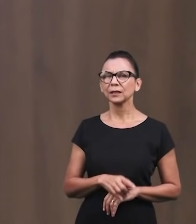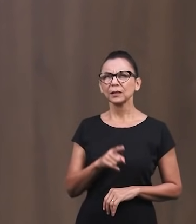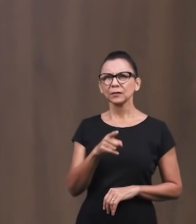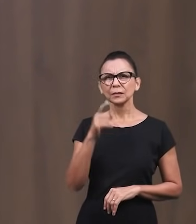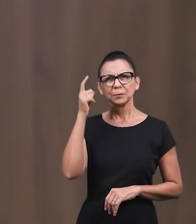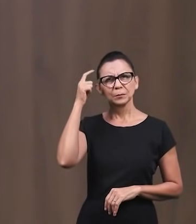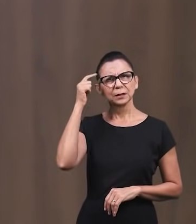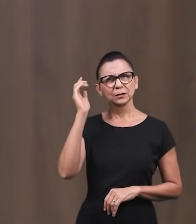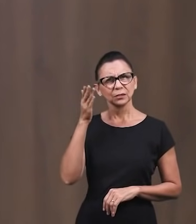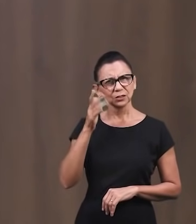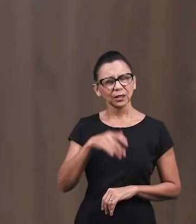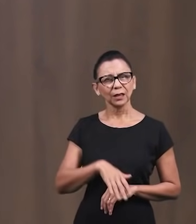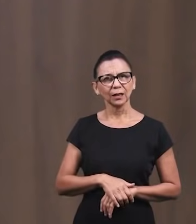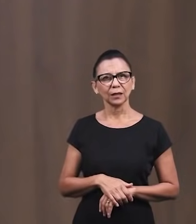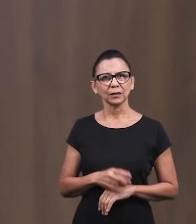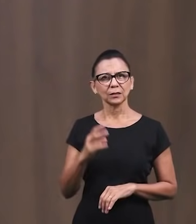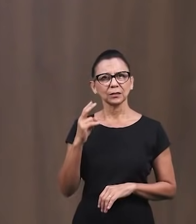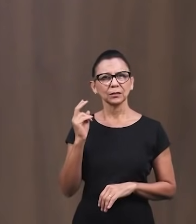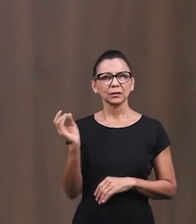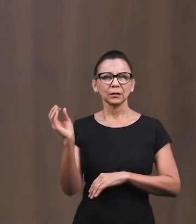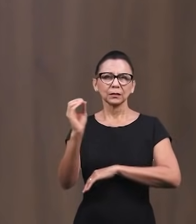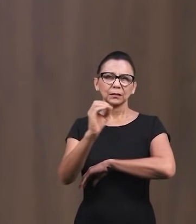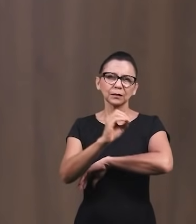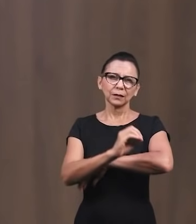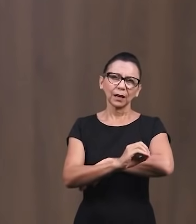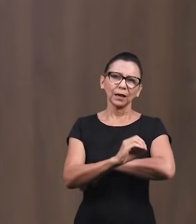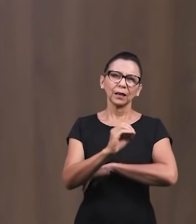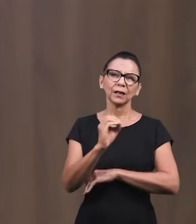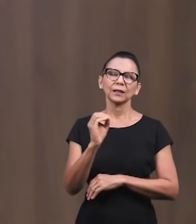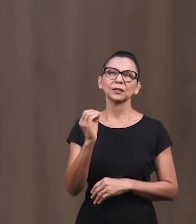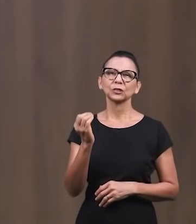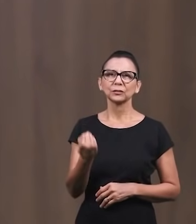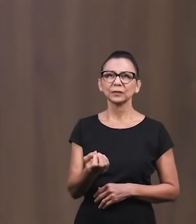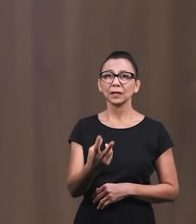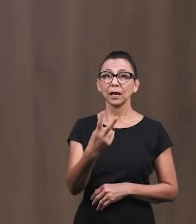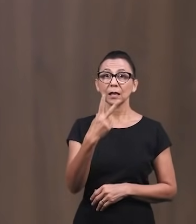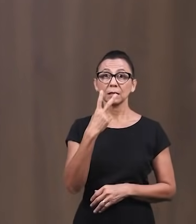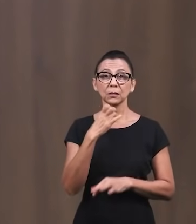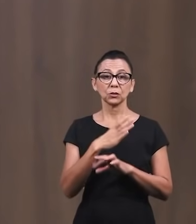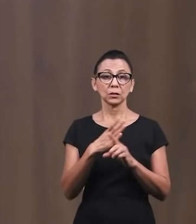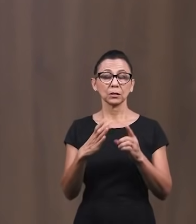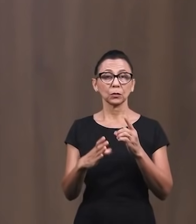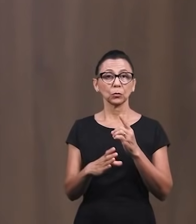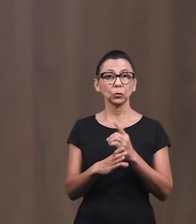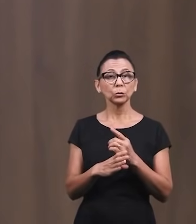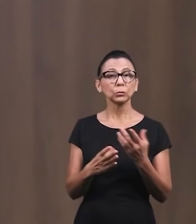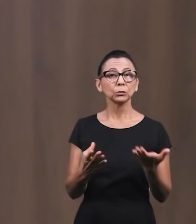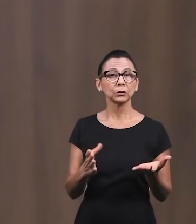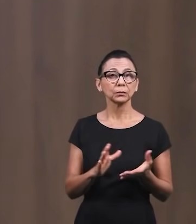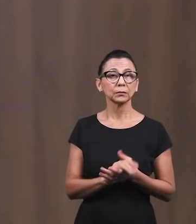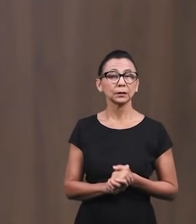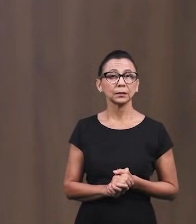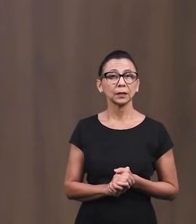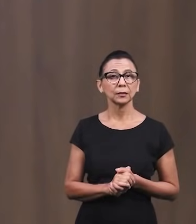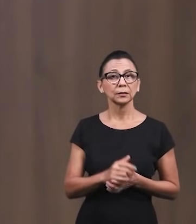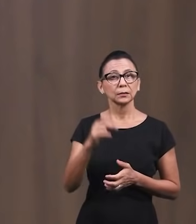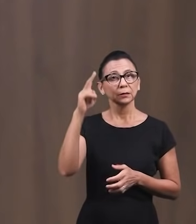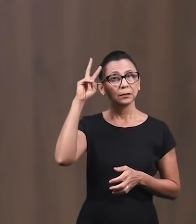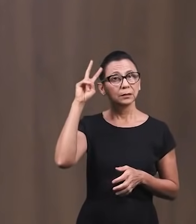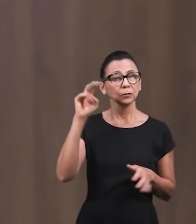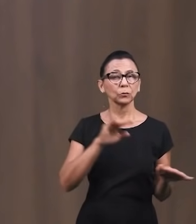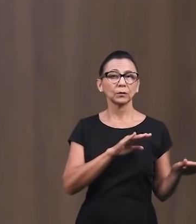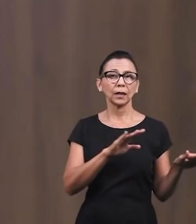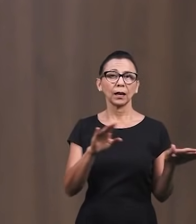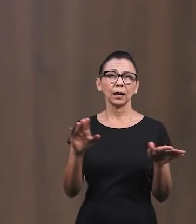essa alternativa. Você já parou para pensar nisso? Todo finalzinho de tarde você pode participar de um culto de segunda a sexta e é uma